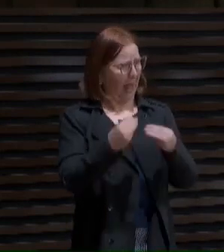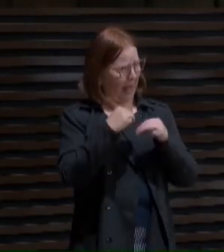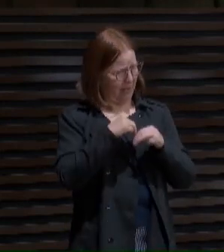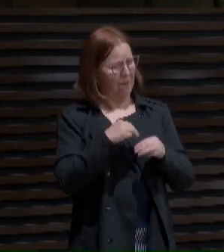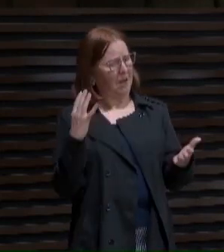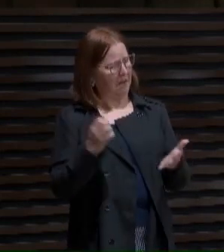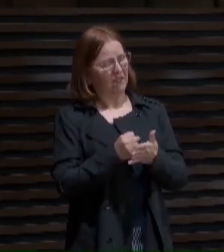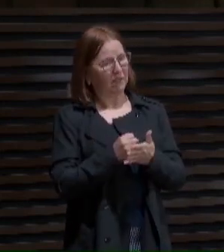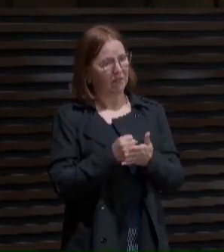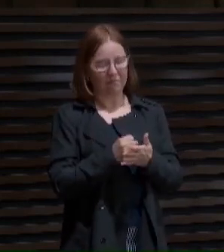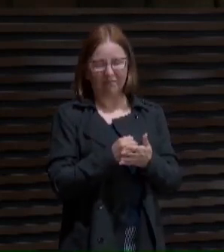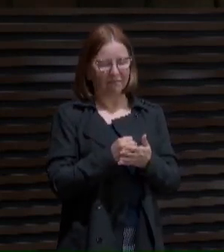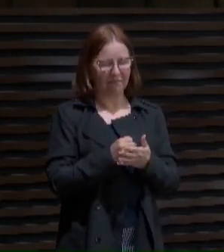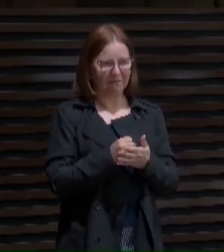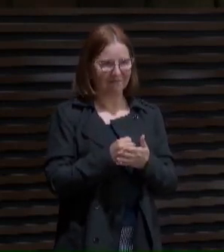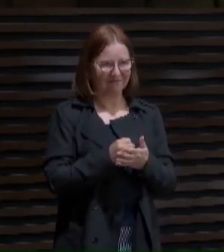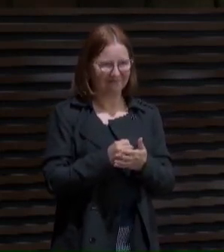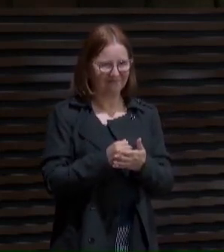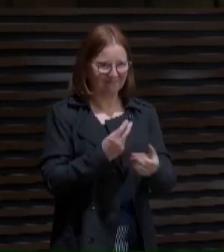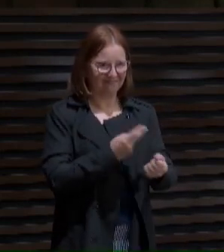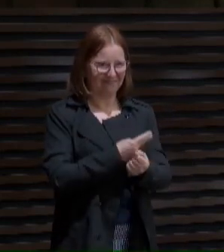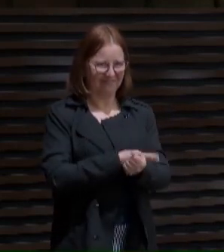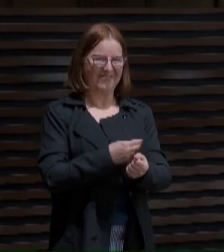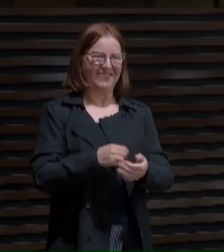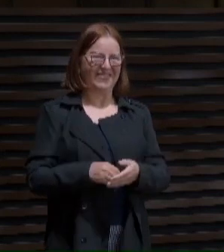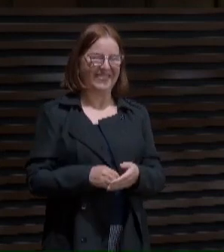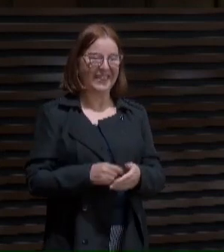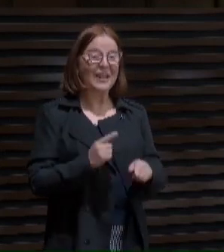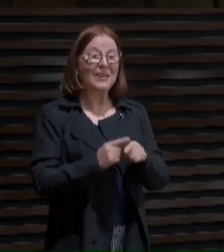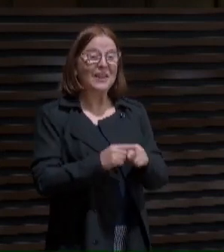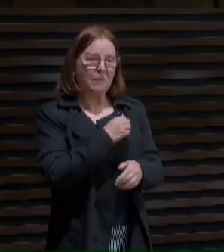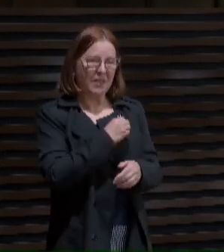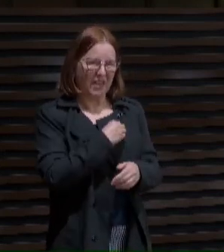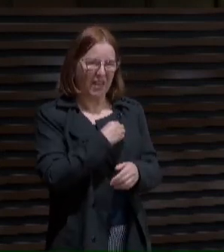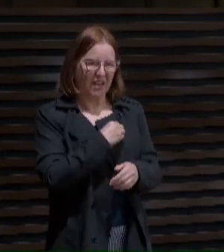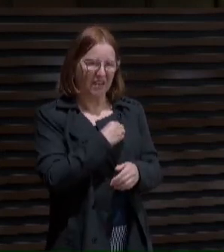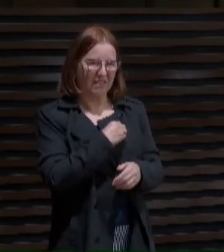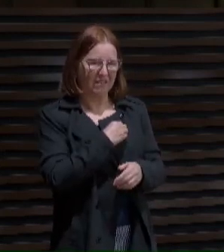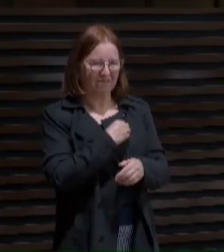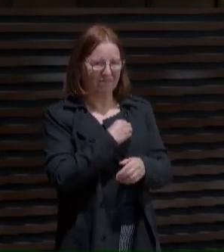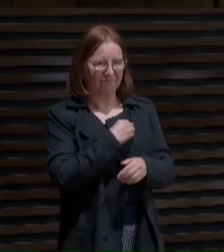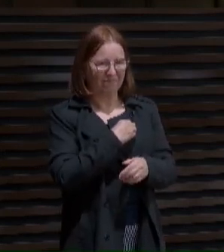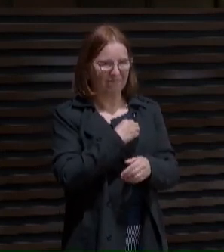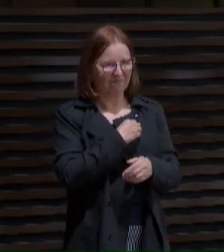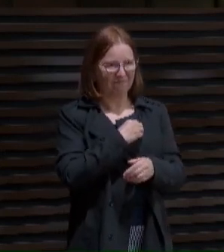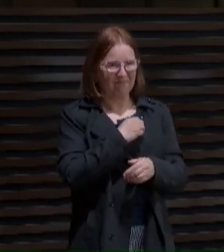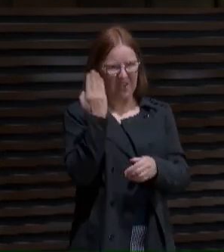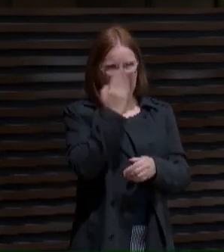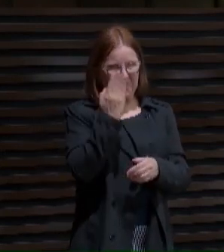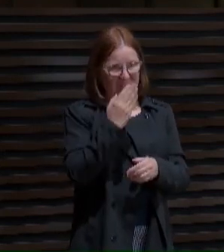Deus. Só que não é nada disso. Porque o pecado torceu o teu entendimento, o meu